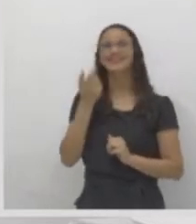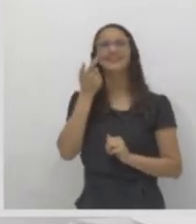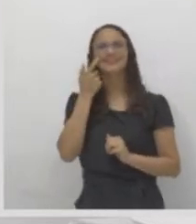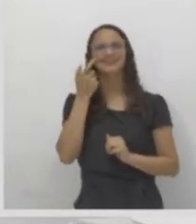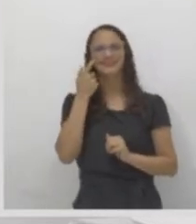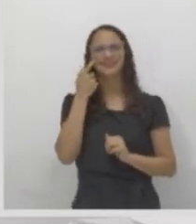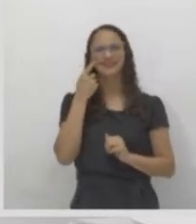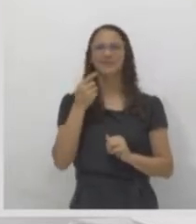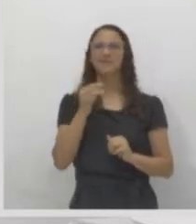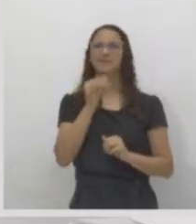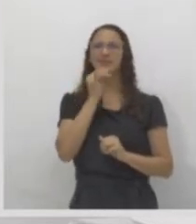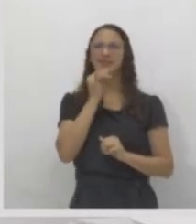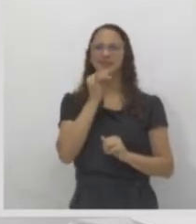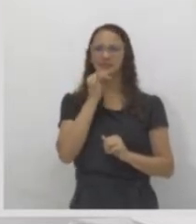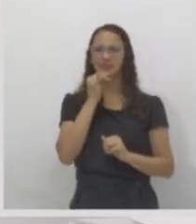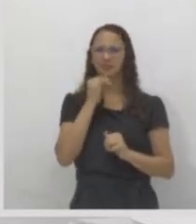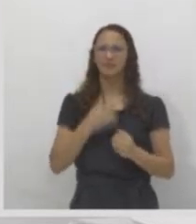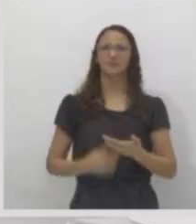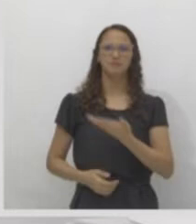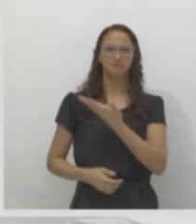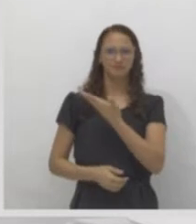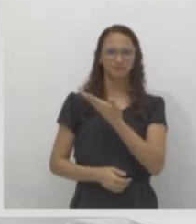Observe os exemplos a seguir.